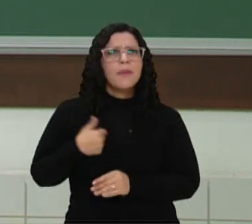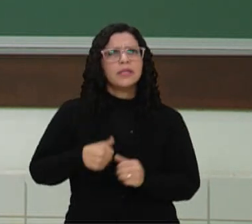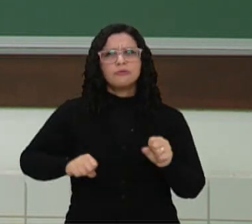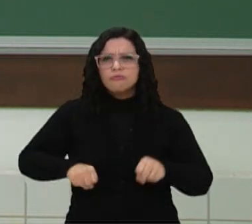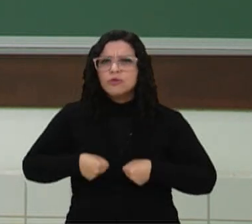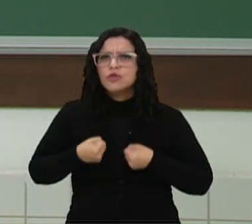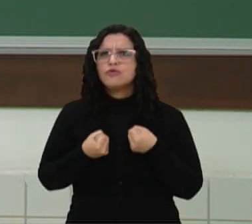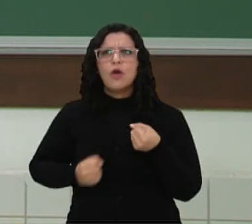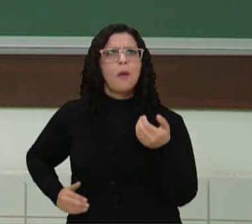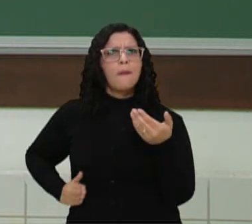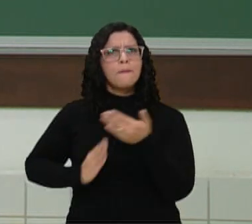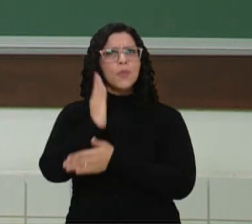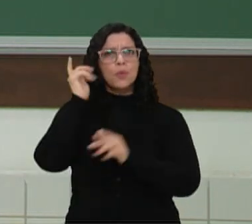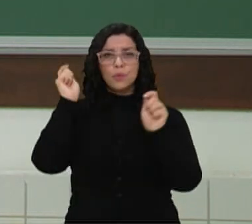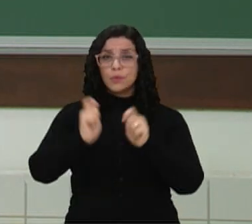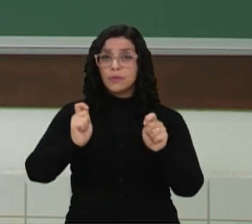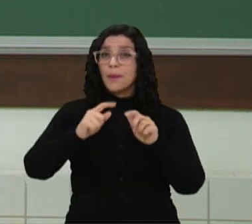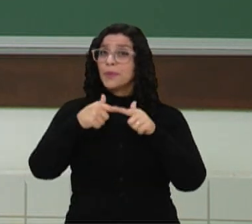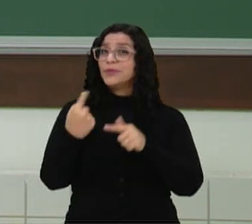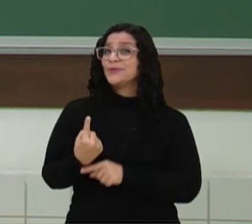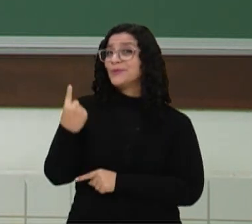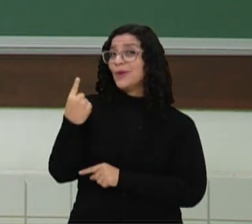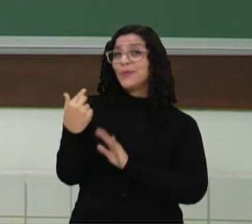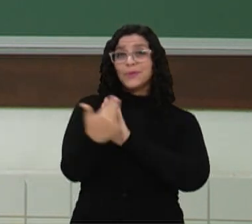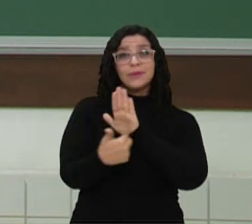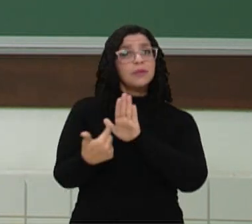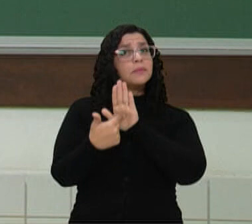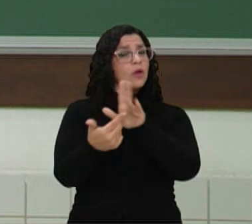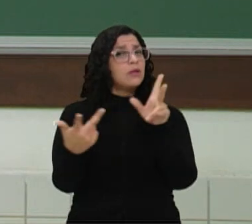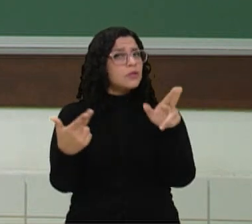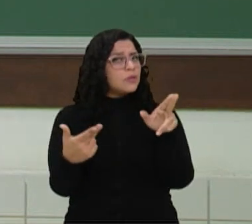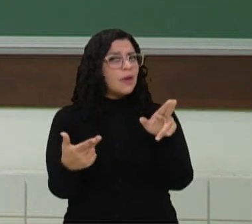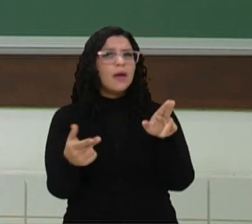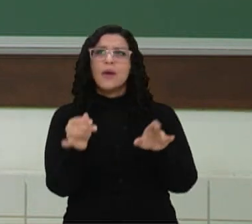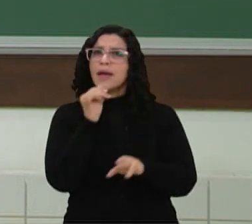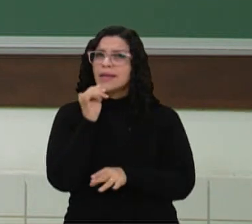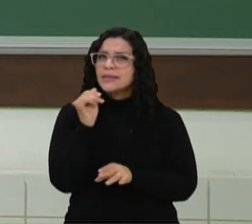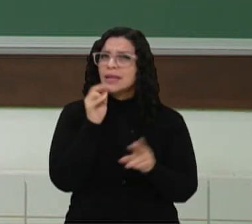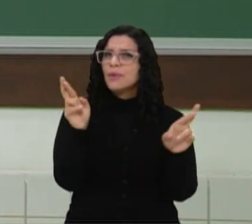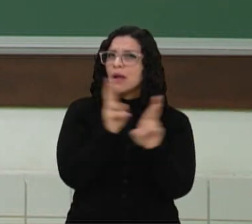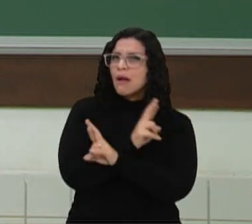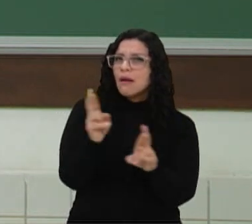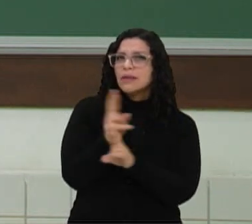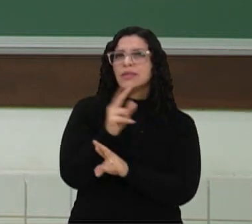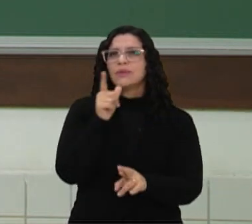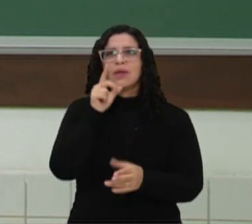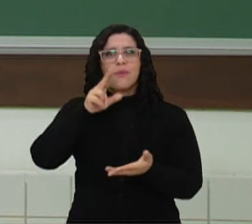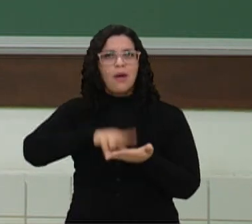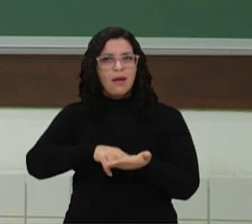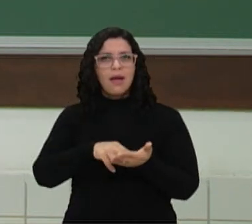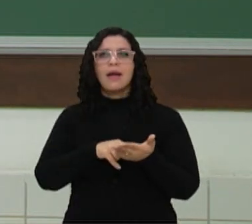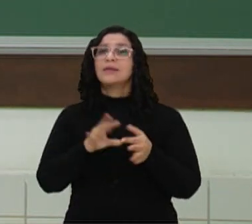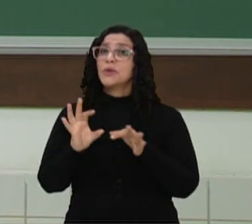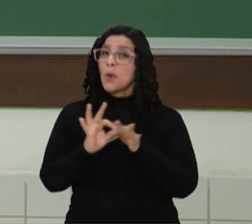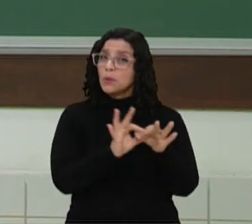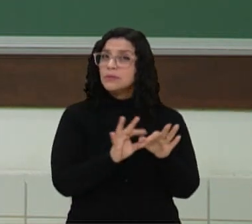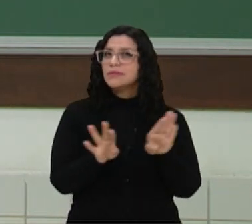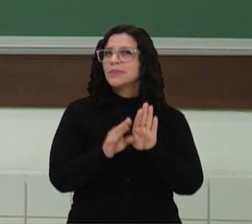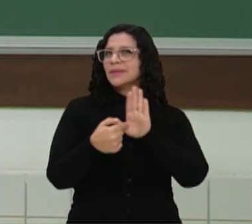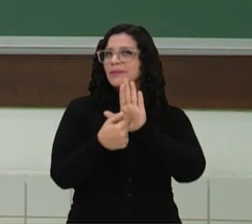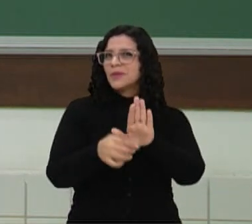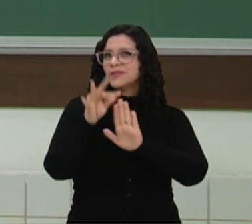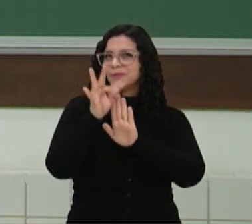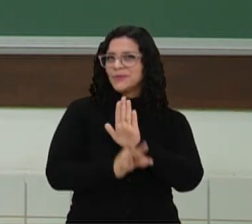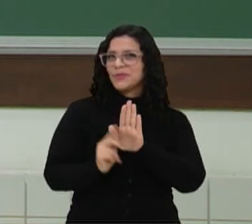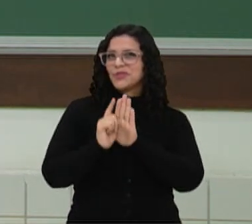limites. Tudo que essa imagem está abordando, essa imagem exemplifica, dialoga muito bem com o contexto abordado na